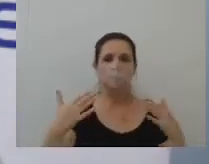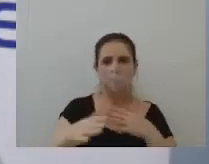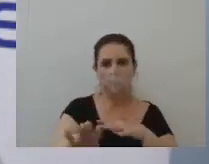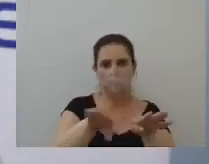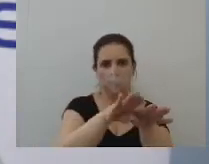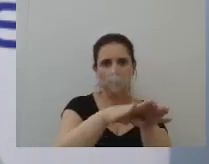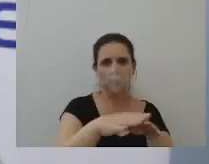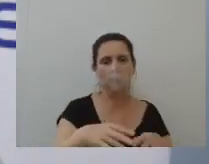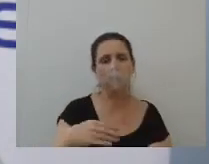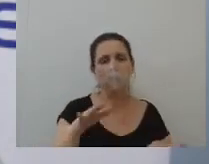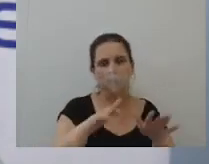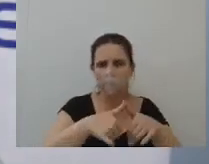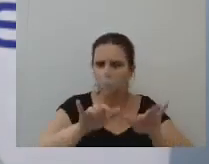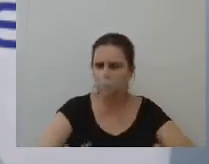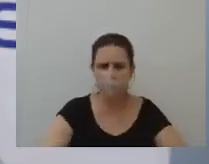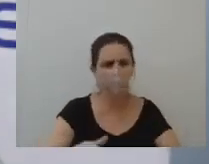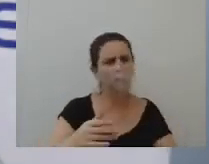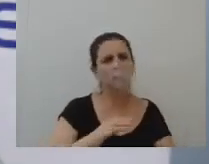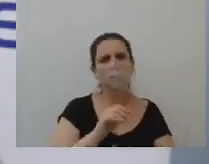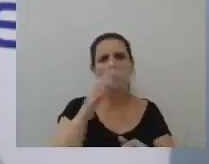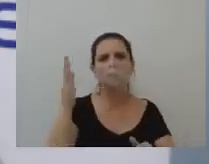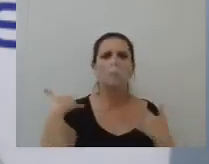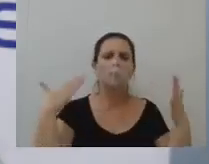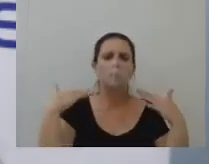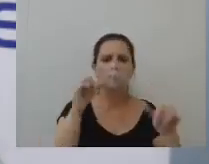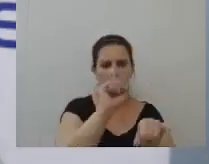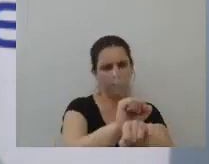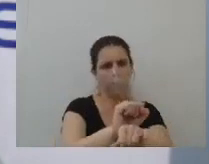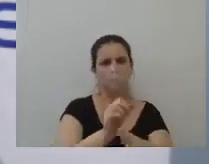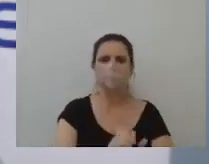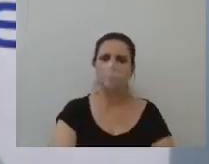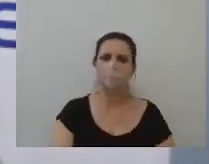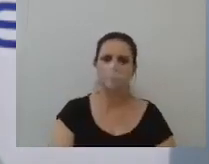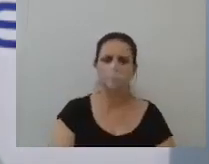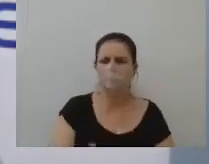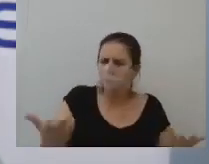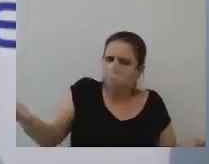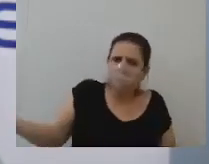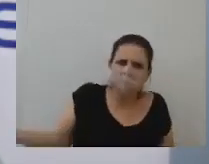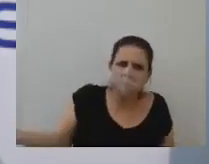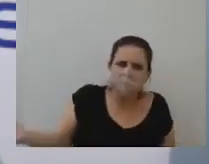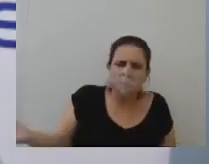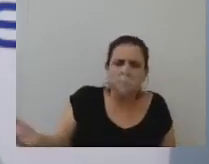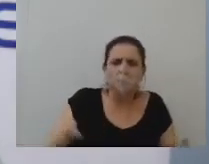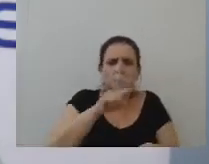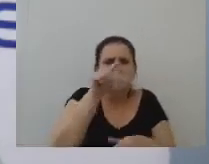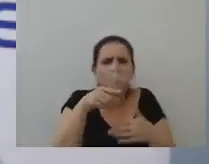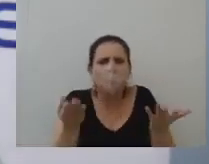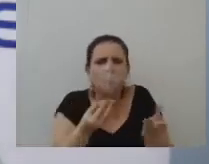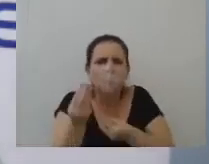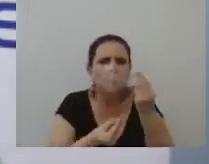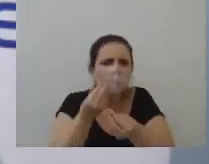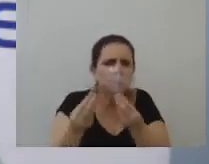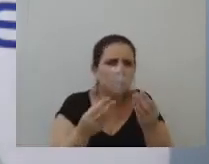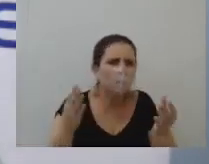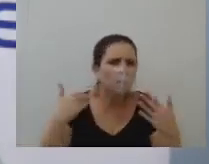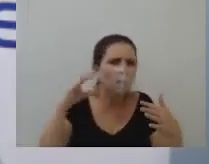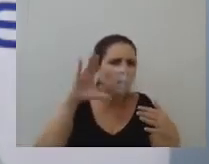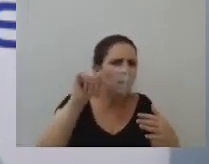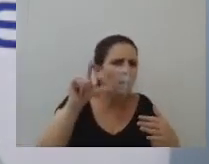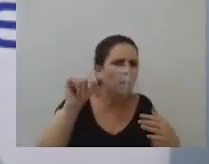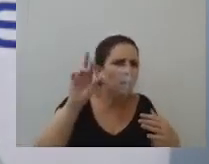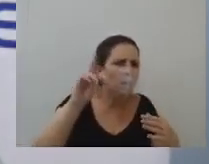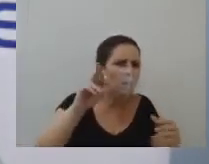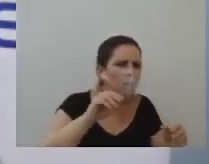calor cessa. Ok? Tá. E aí? Como é que esse calor vai fluir? Como